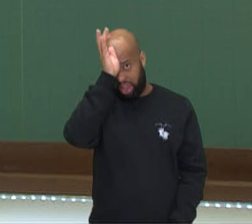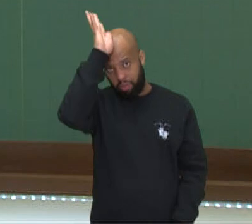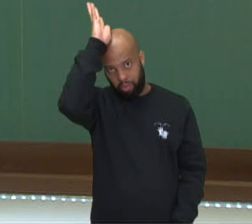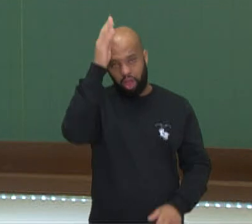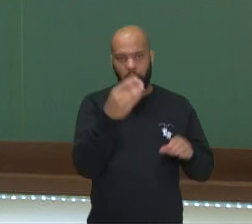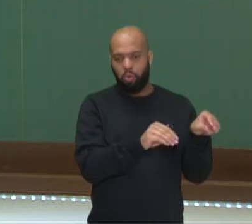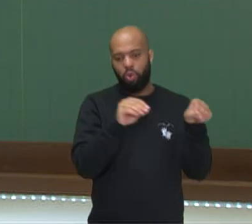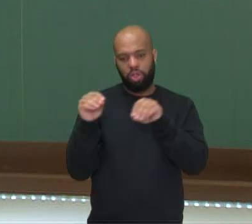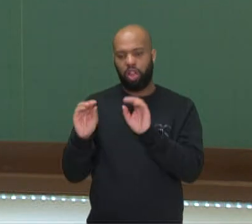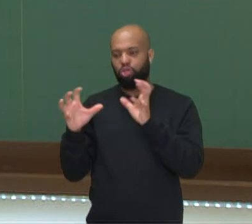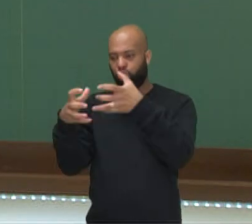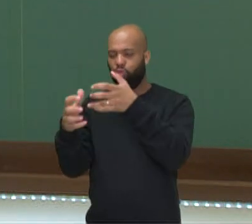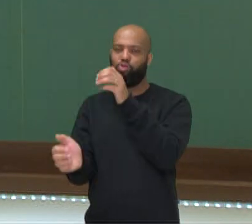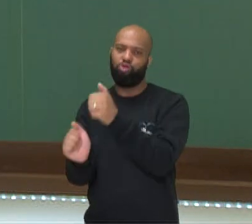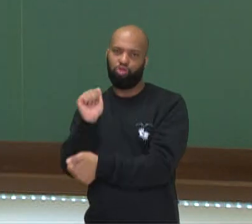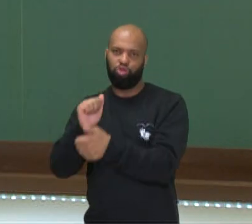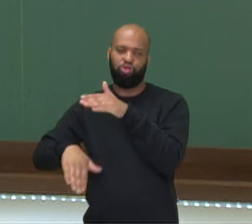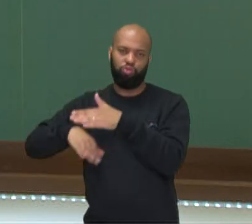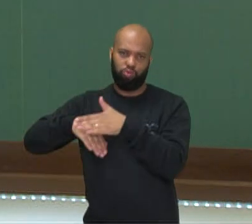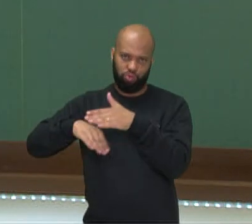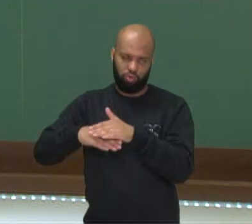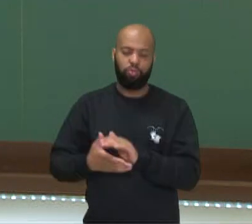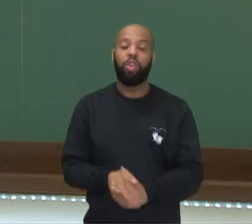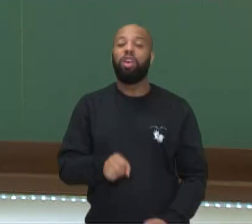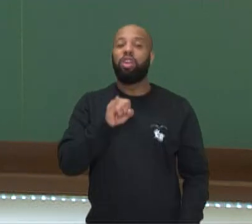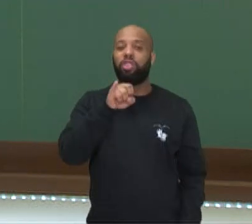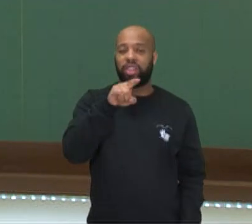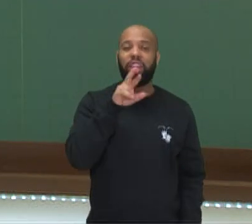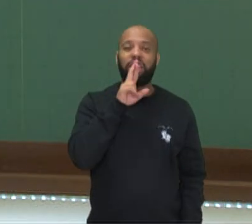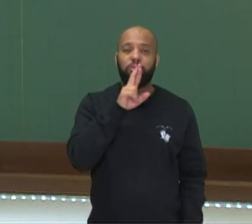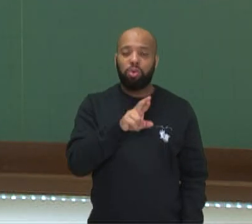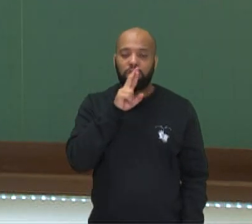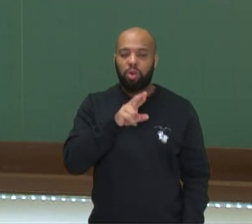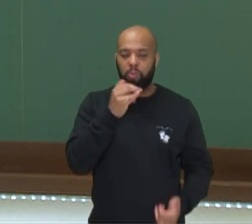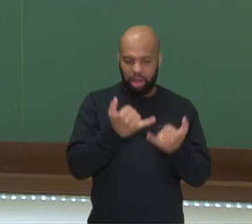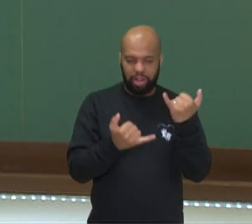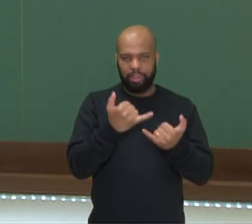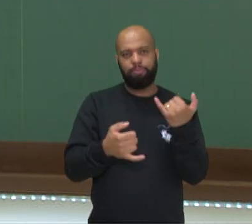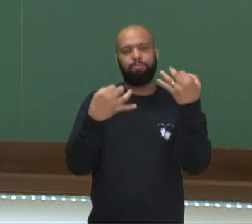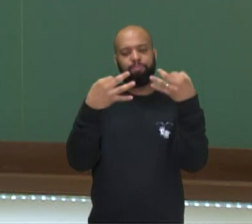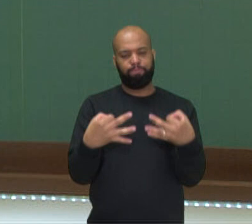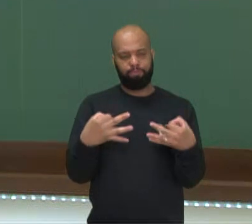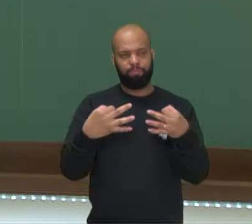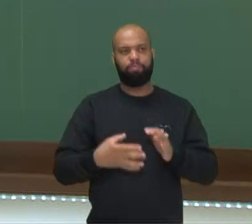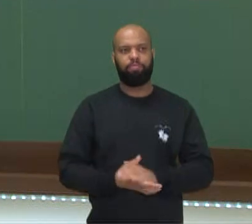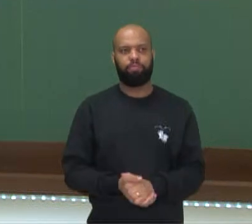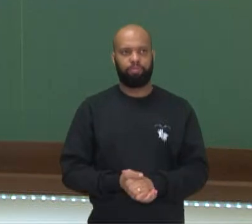vocês responderam algo similar à resposta da professora, está correta.